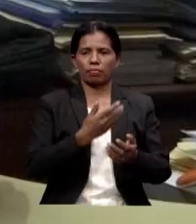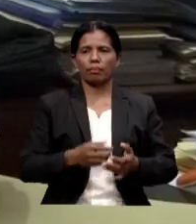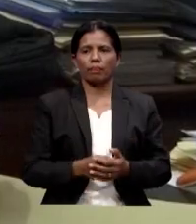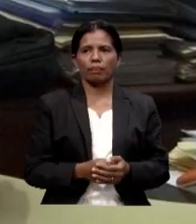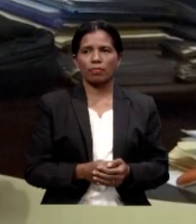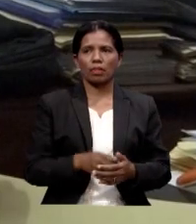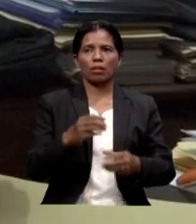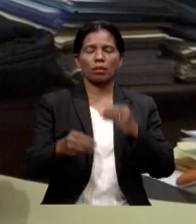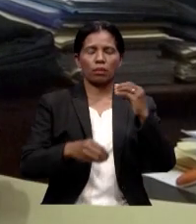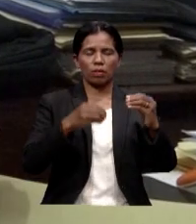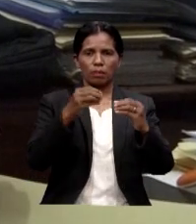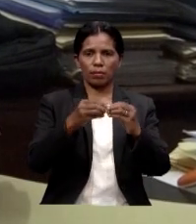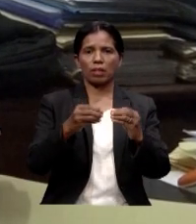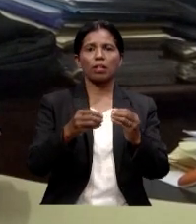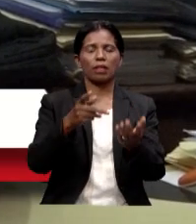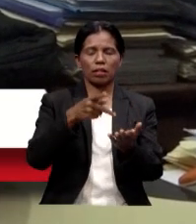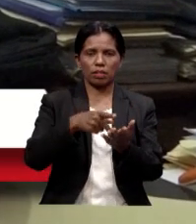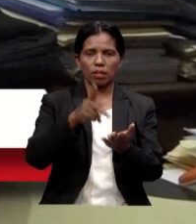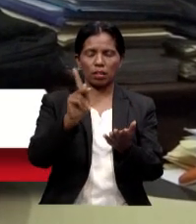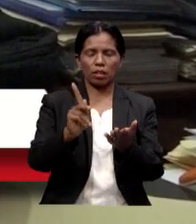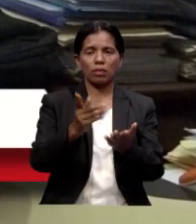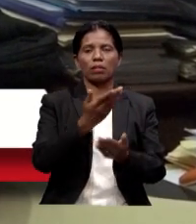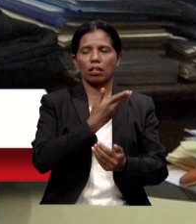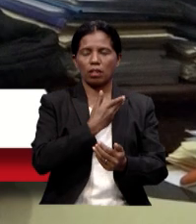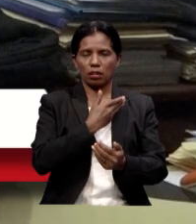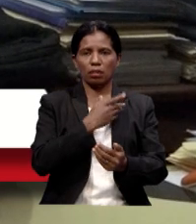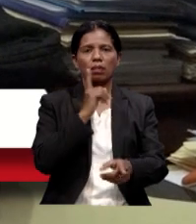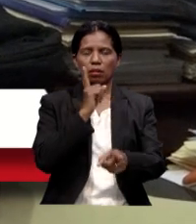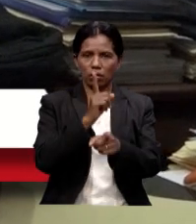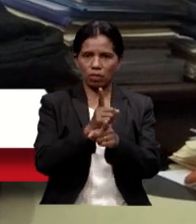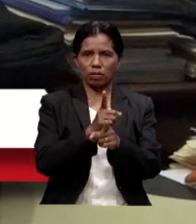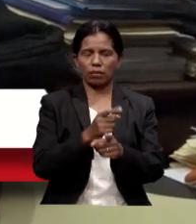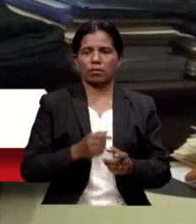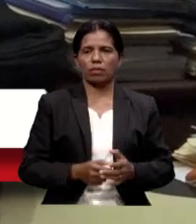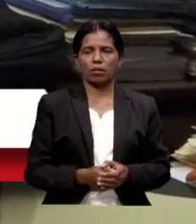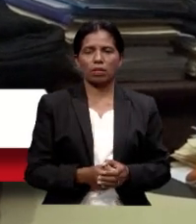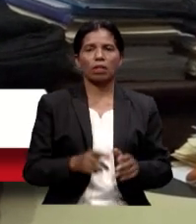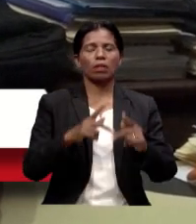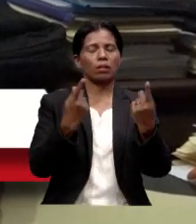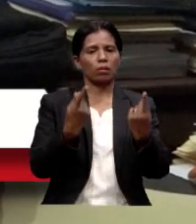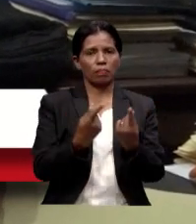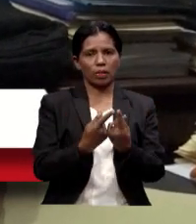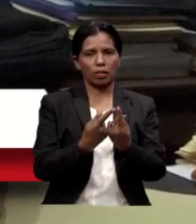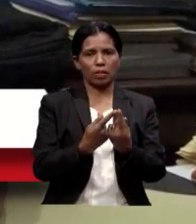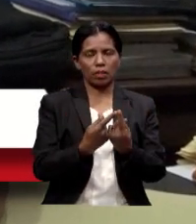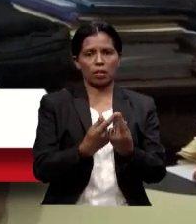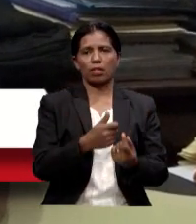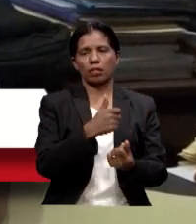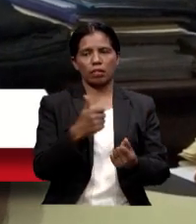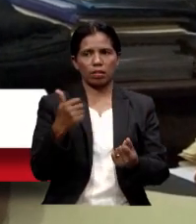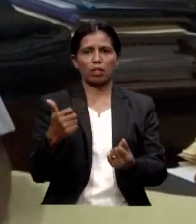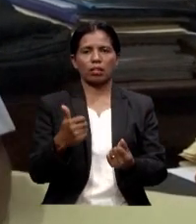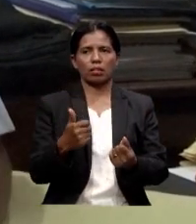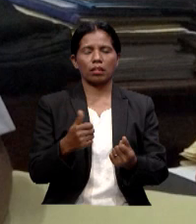o imposto nebe taxa sai, né? Claro que companhia balu niela